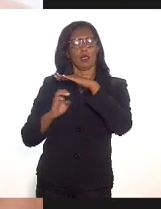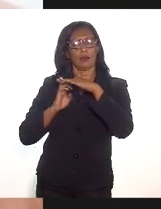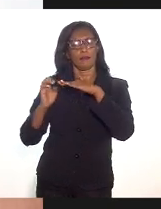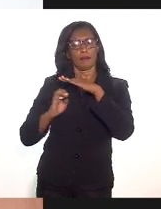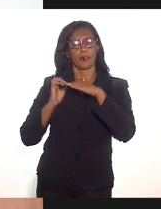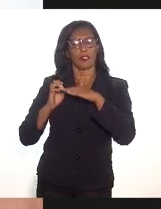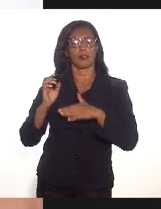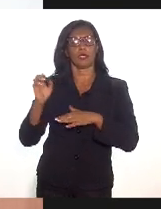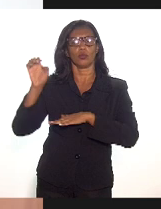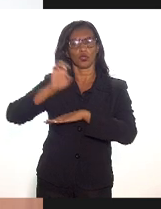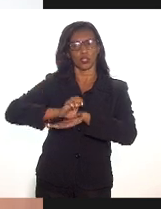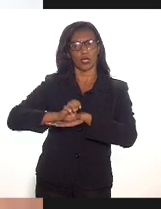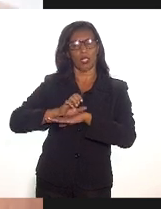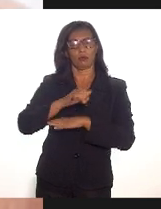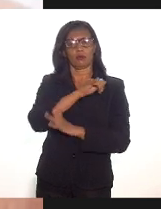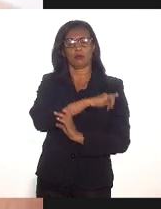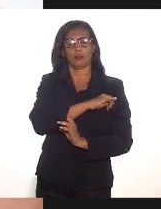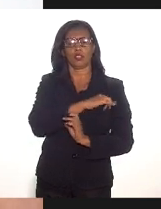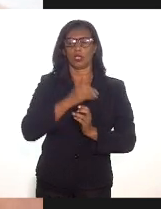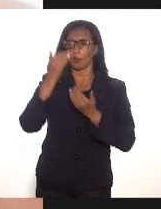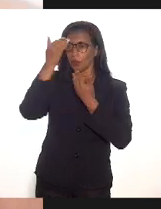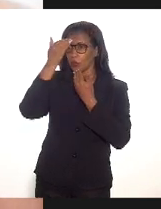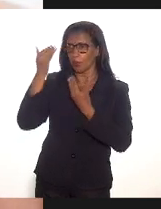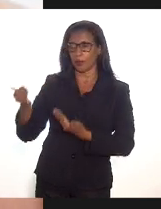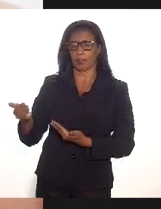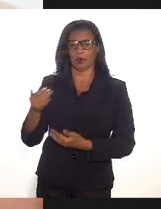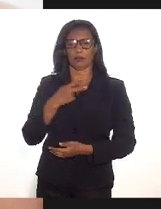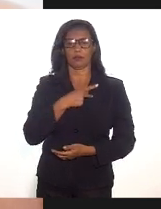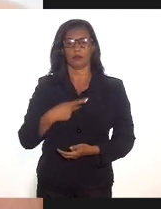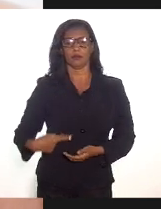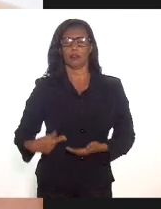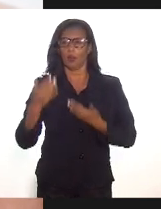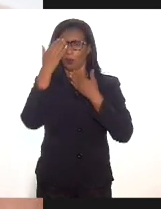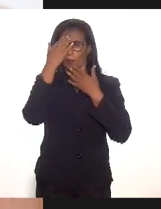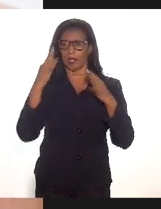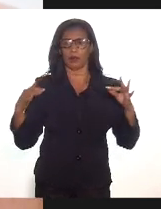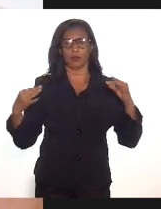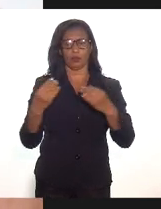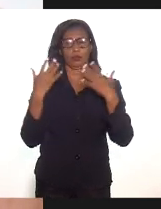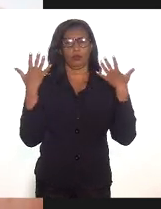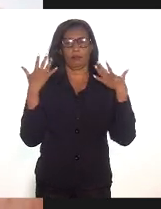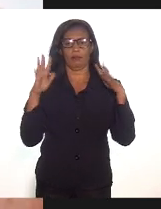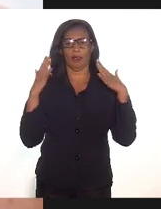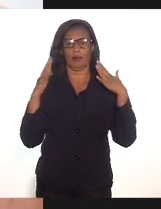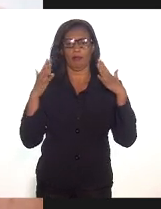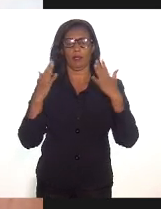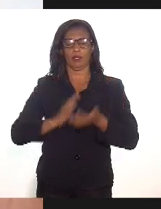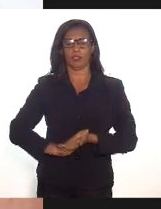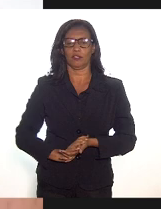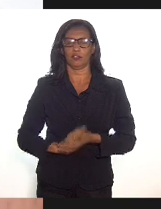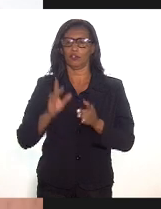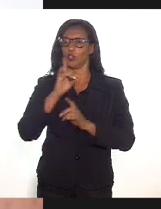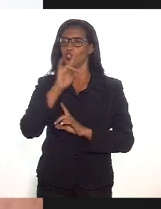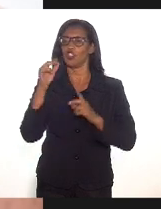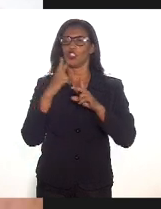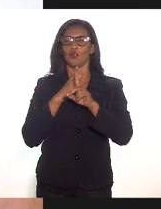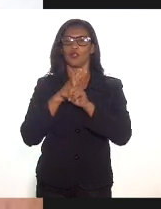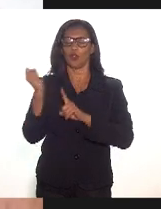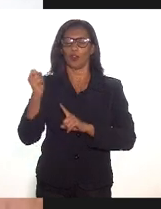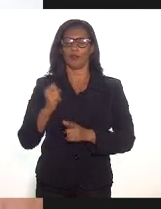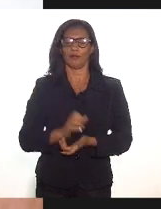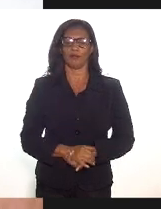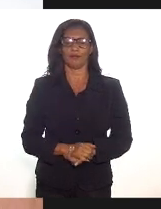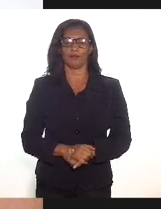de Janeiro. Muito obrigado, presidente. Obrigado a todos e parabéns, que hoje foi um dia de vitória. Bom final de semana para todos